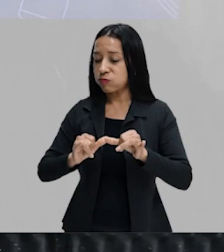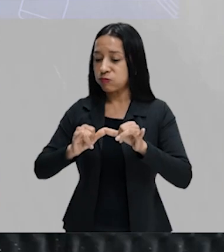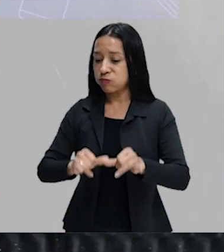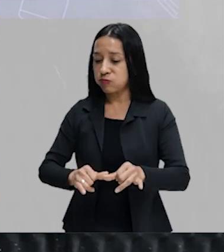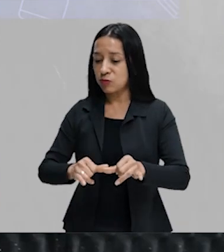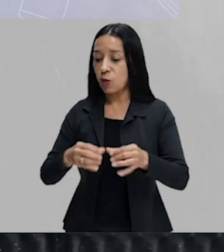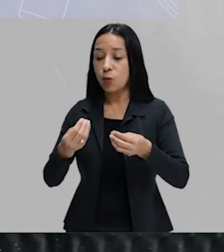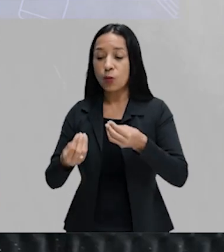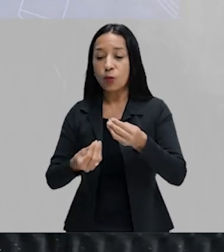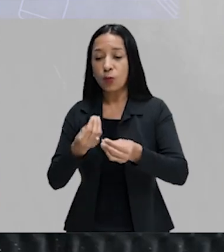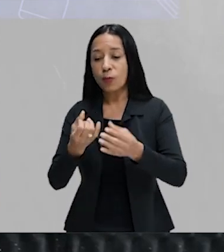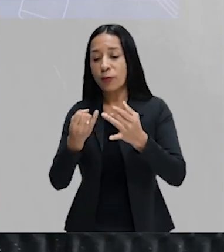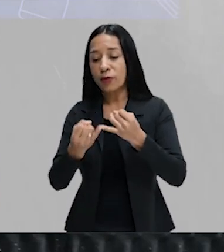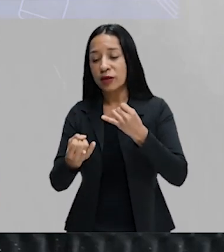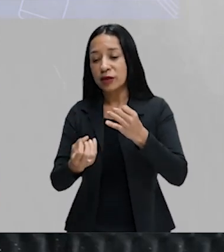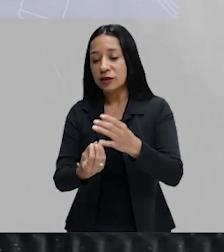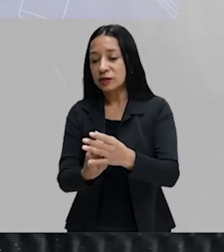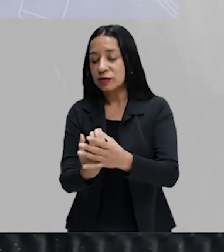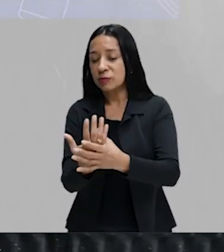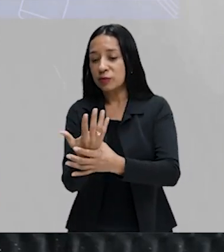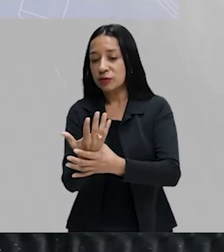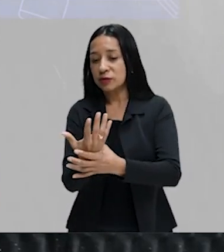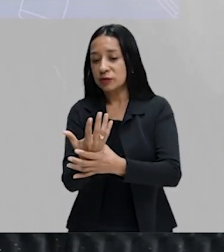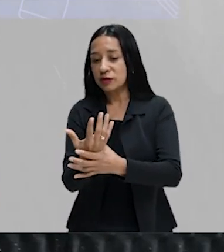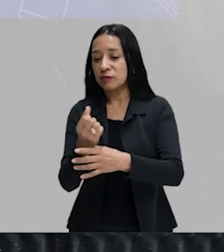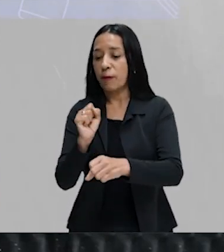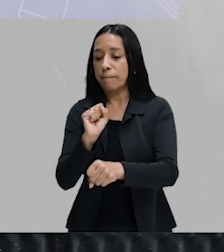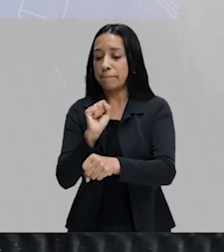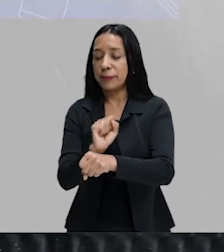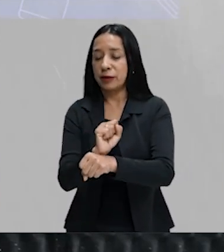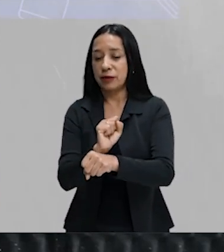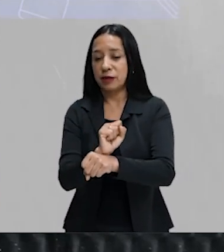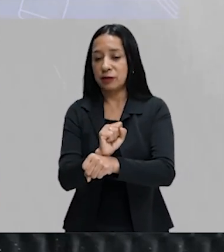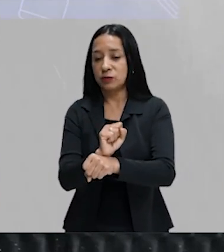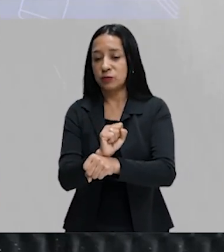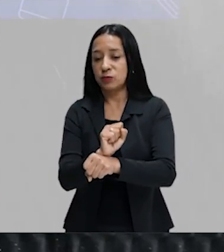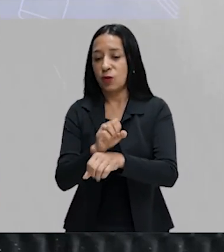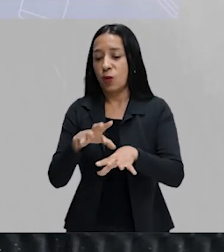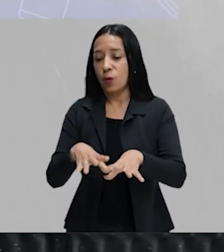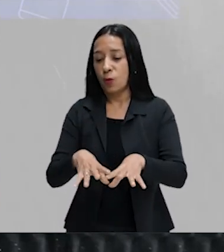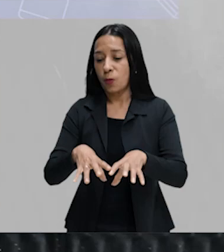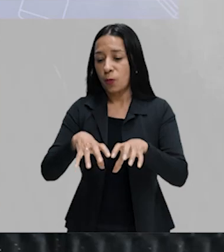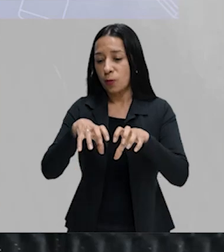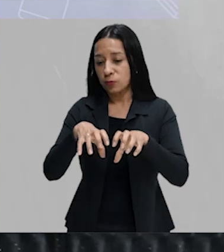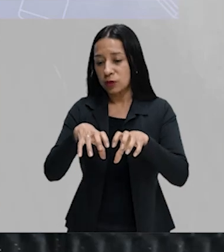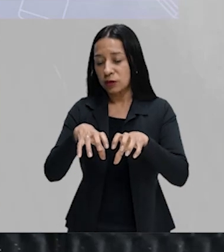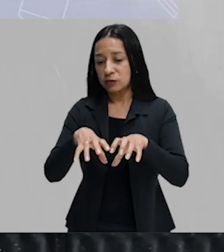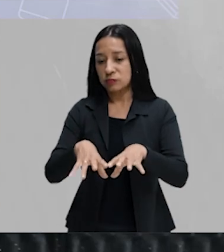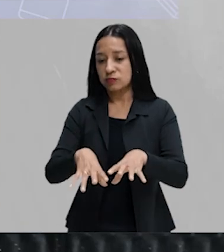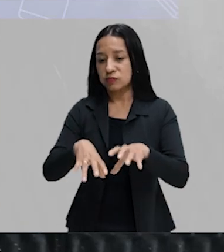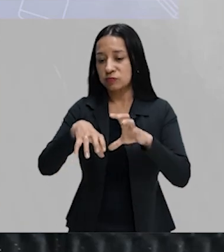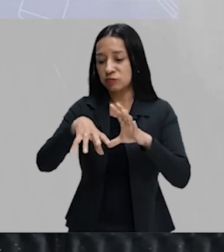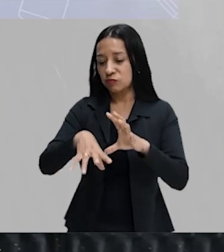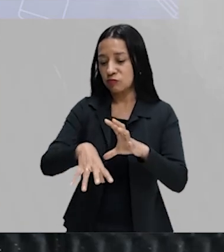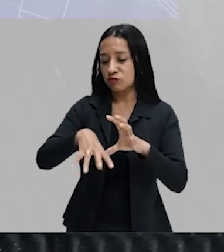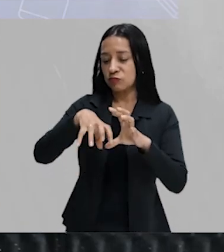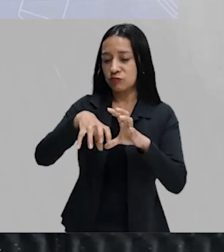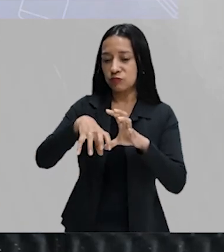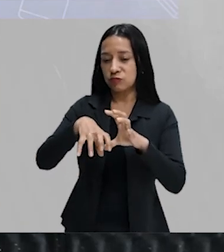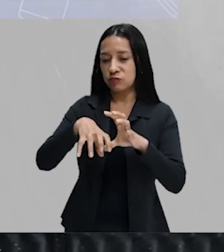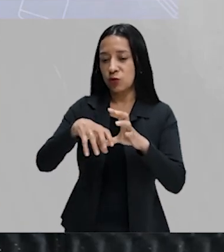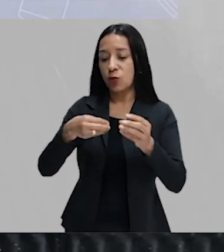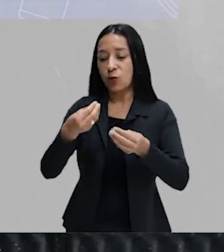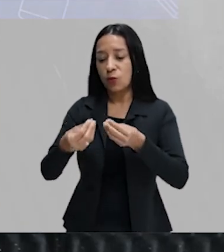planta, certo? Séssil quer dizer que o indivíduo fica parado, grudado em alguma coisa. É como se fosse uma